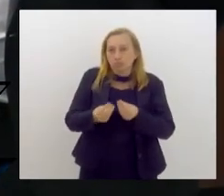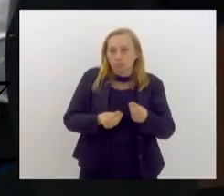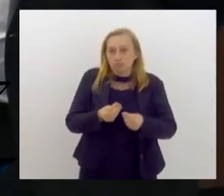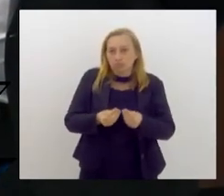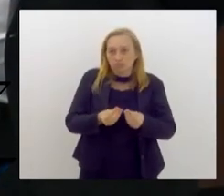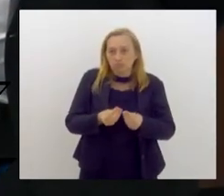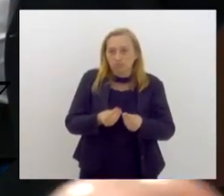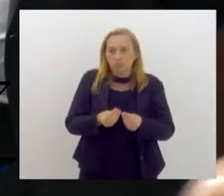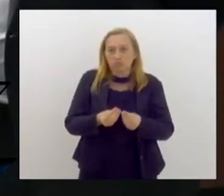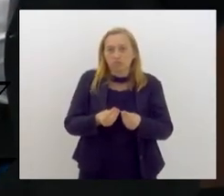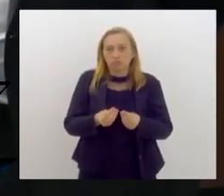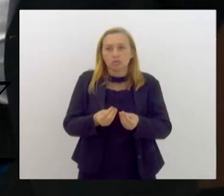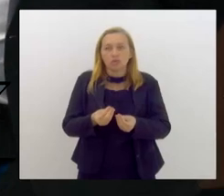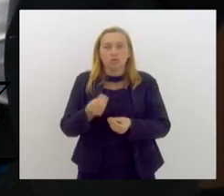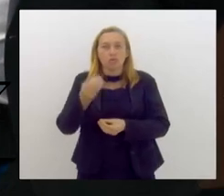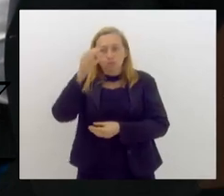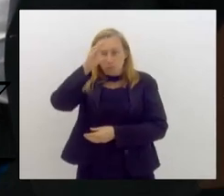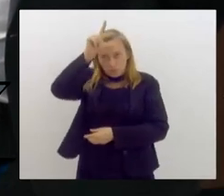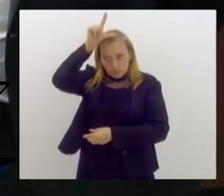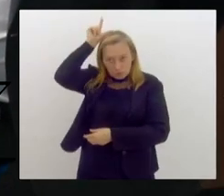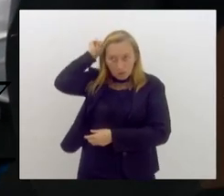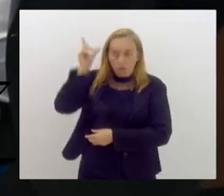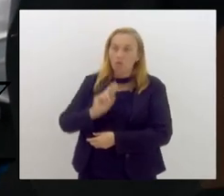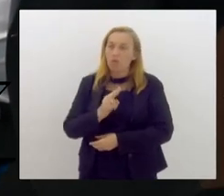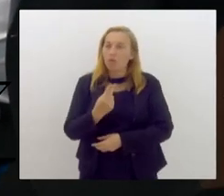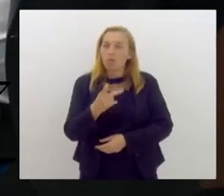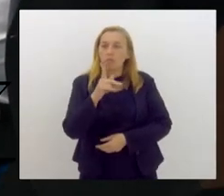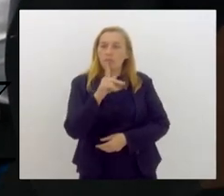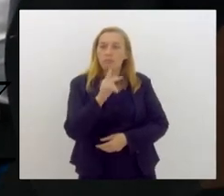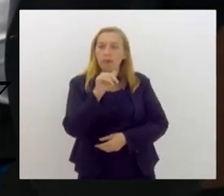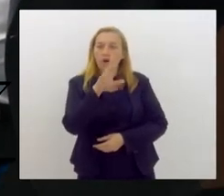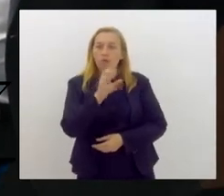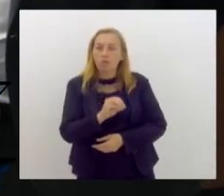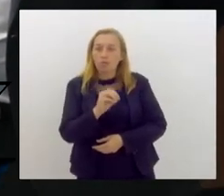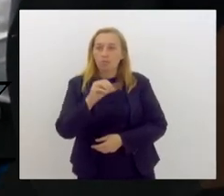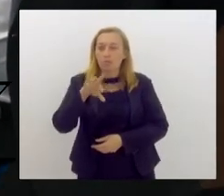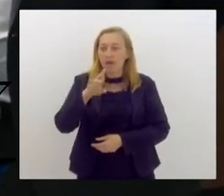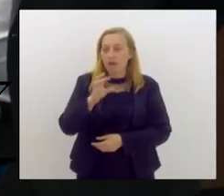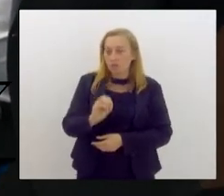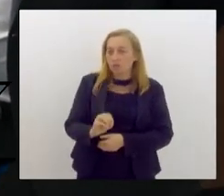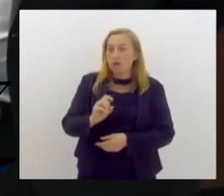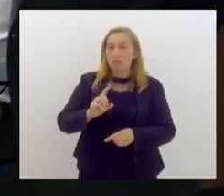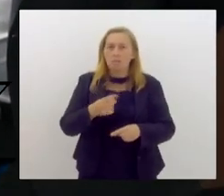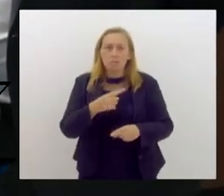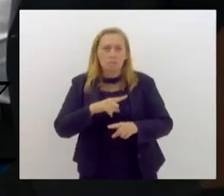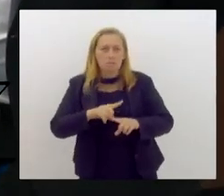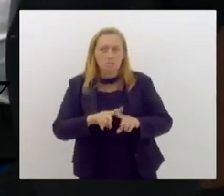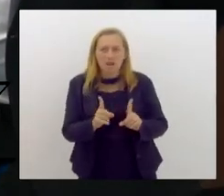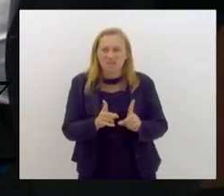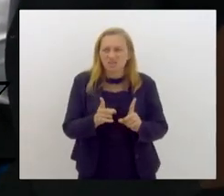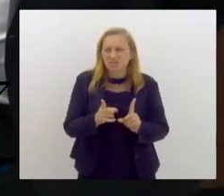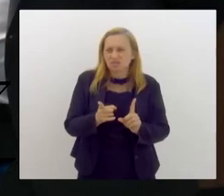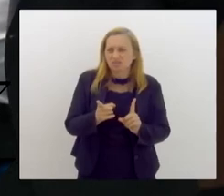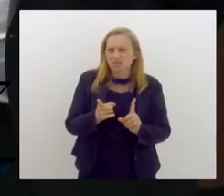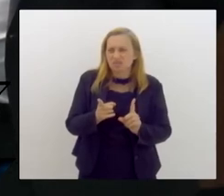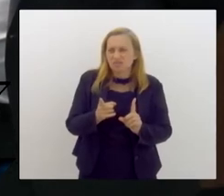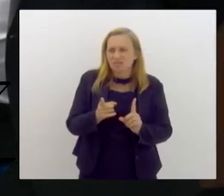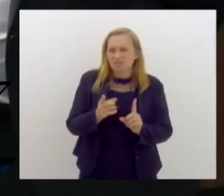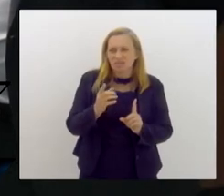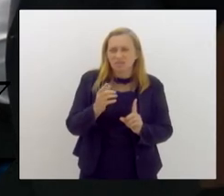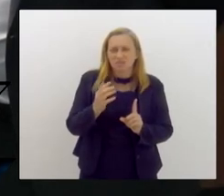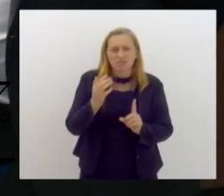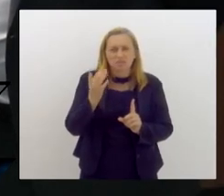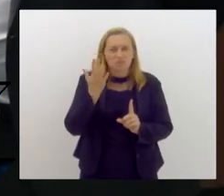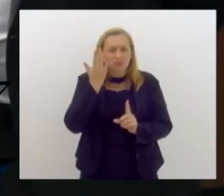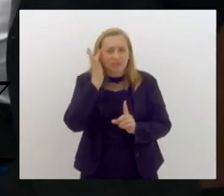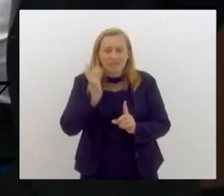Paulo Melo, que conhece muito bem de regimento interno, mas não tinha consenso para retirar o projeto. É discricionário